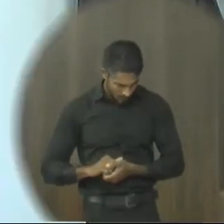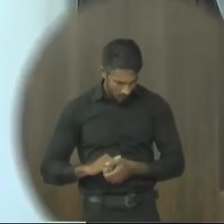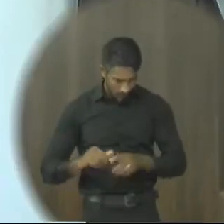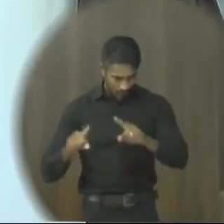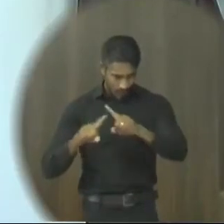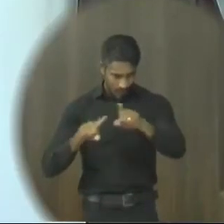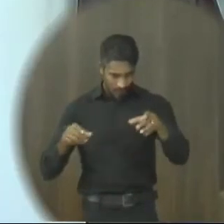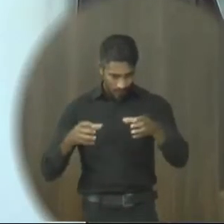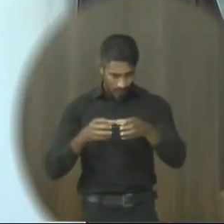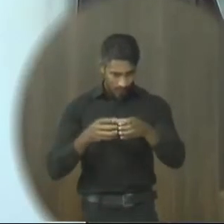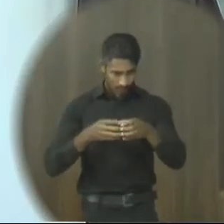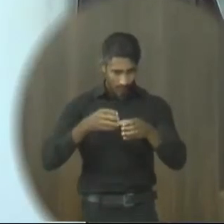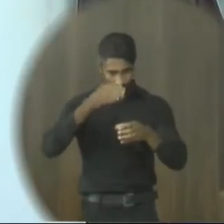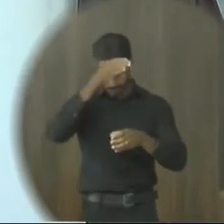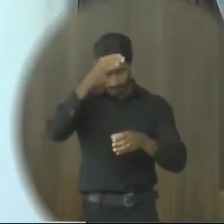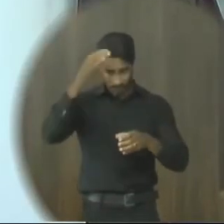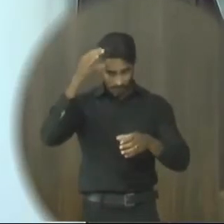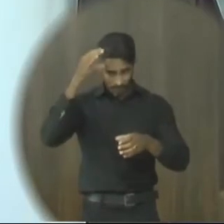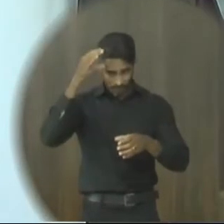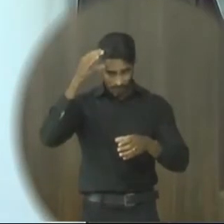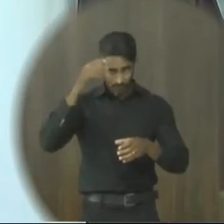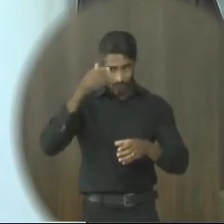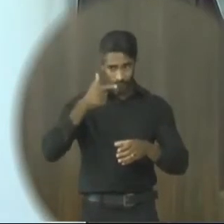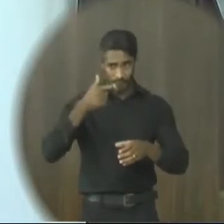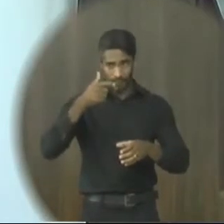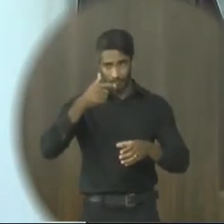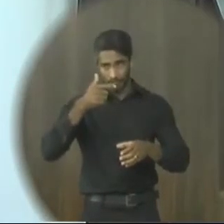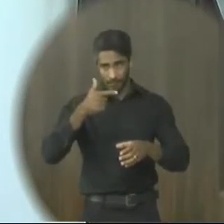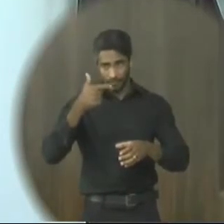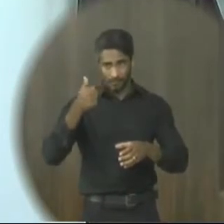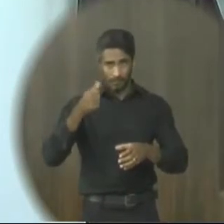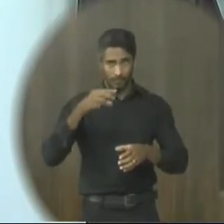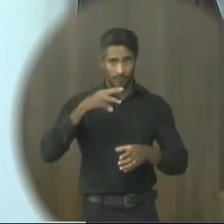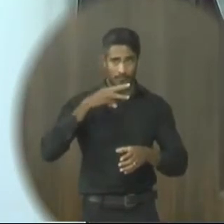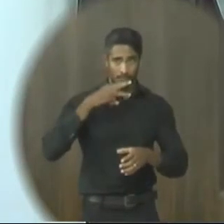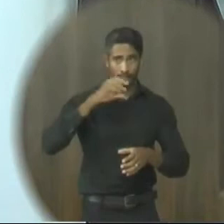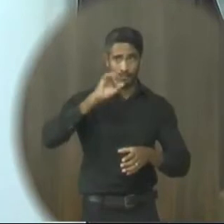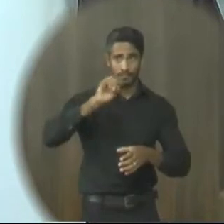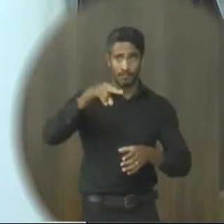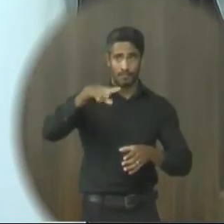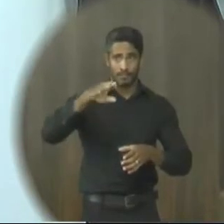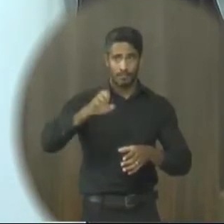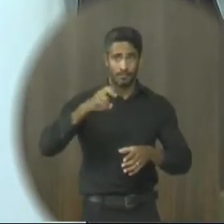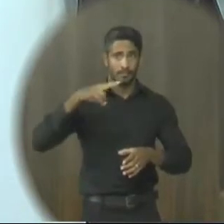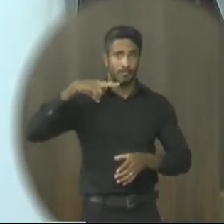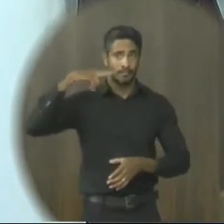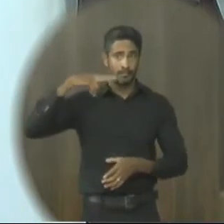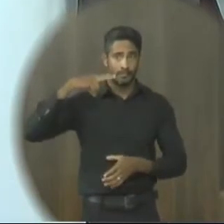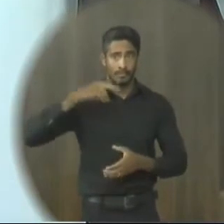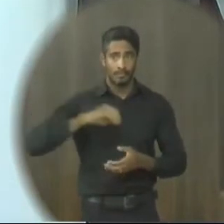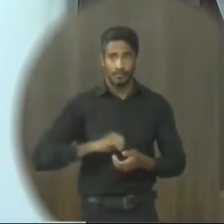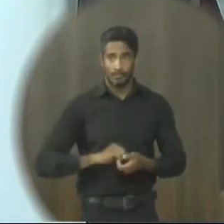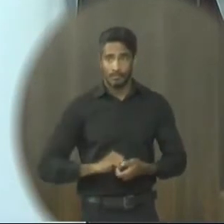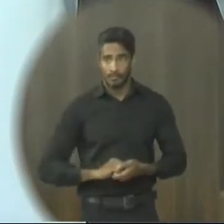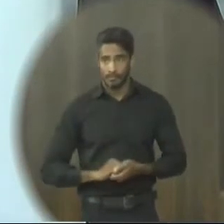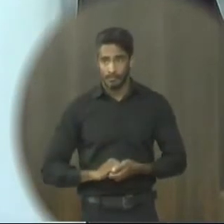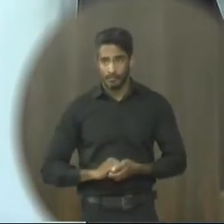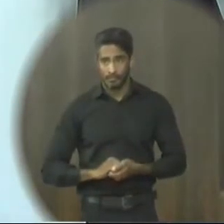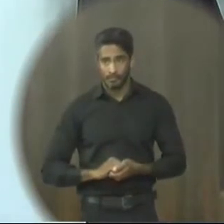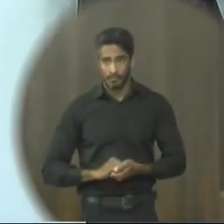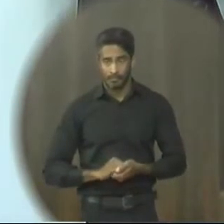Sala da Câmara Municipal de Janaúba, 21 de março de 2022, Islane Pedro, vereadora.